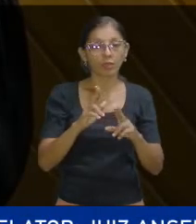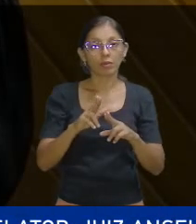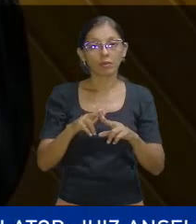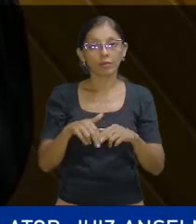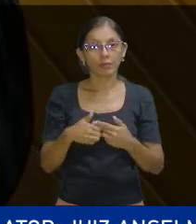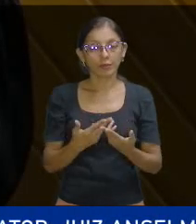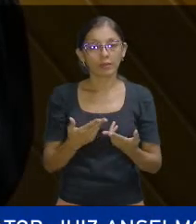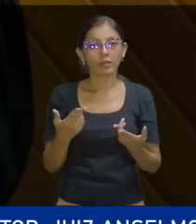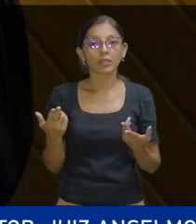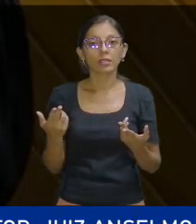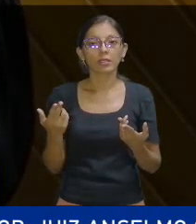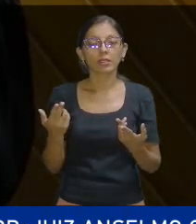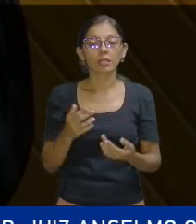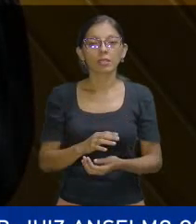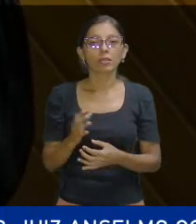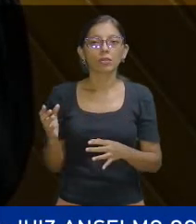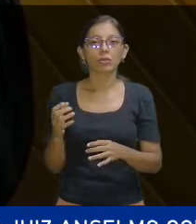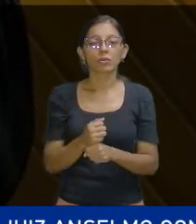recorte do valor de R$